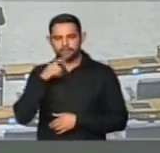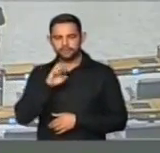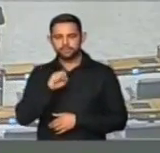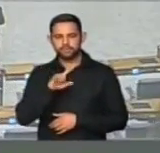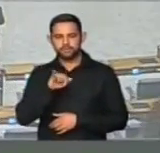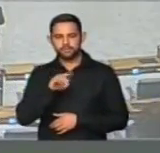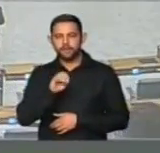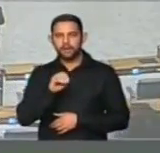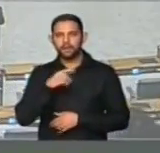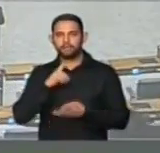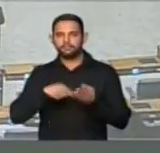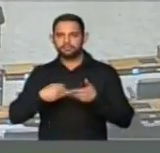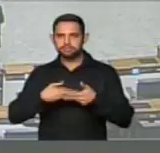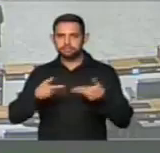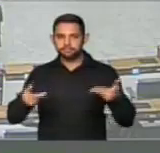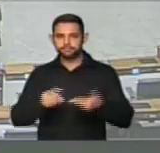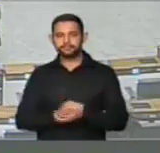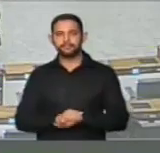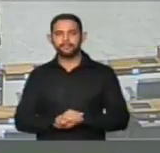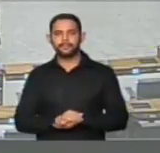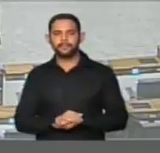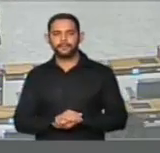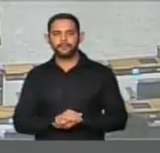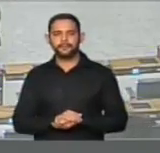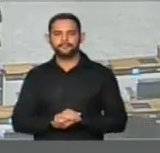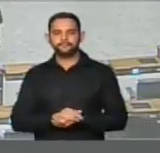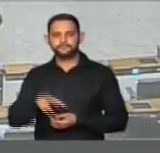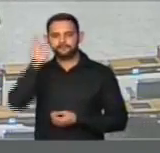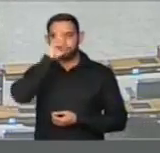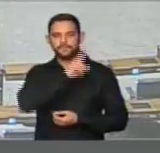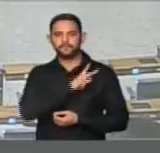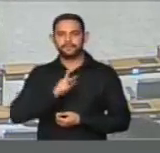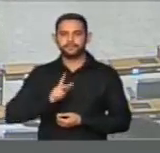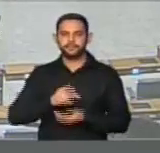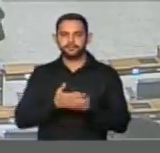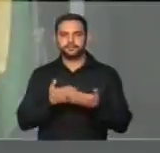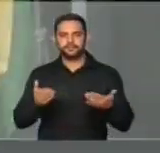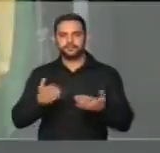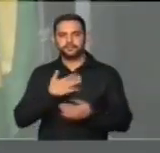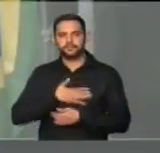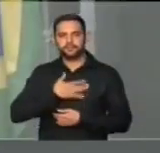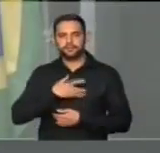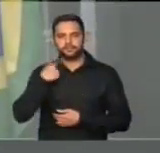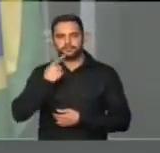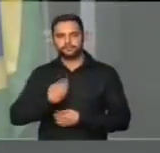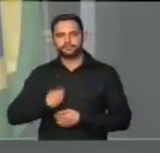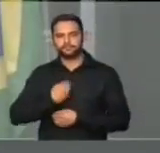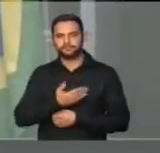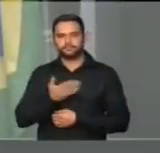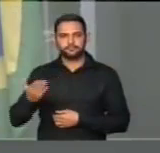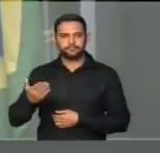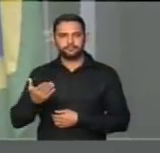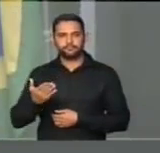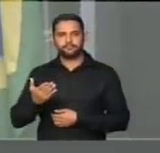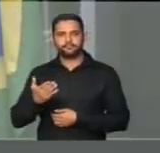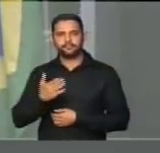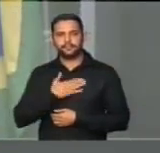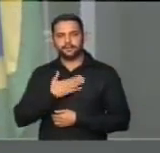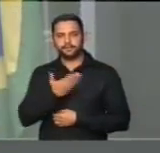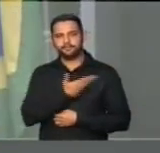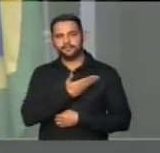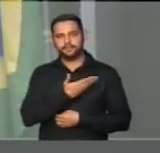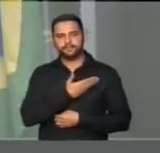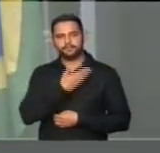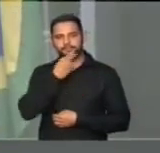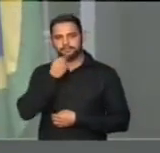Sola e assim por diante. Senhor presidente, colegas parlamentares, amigos